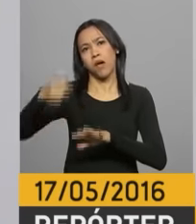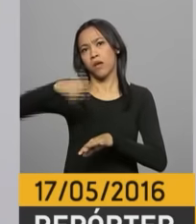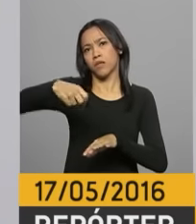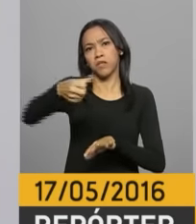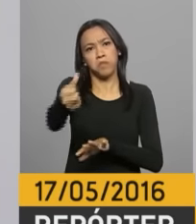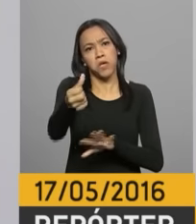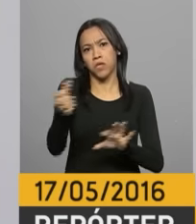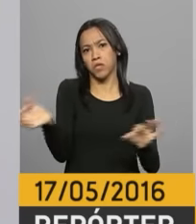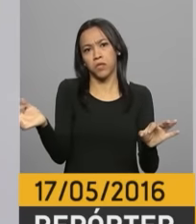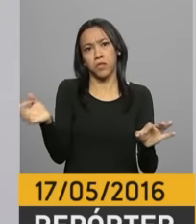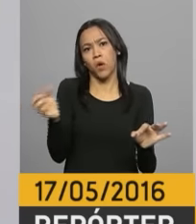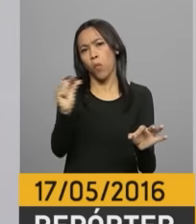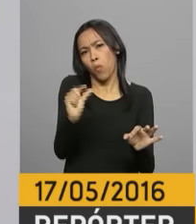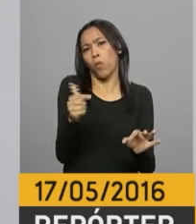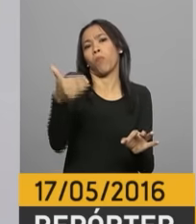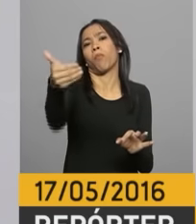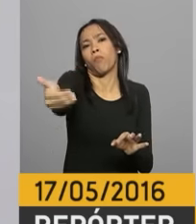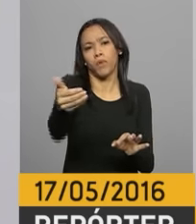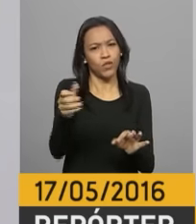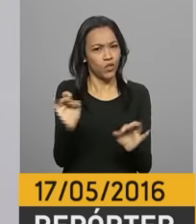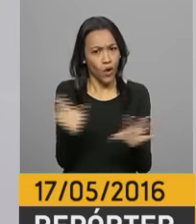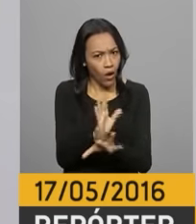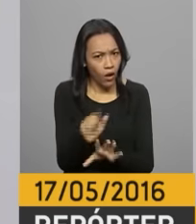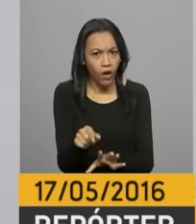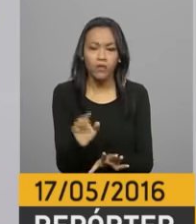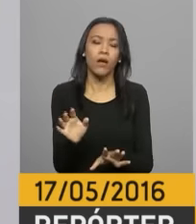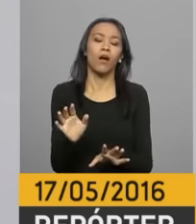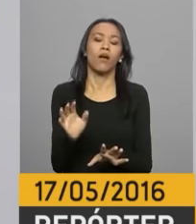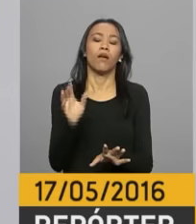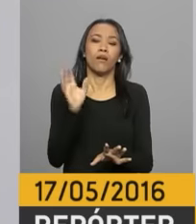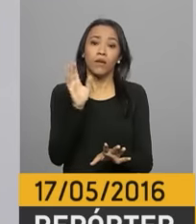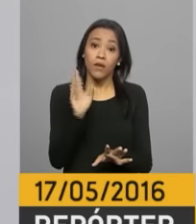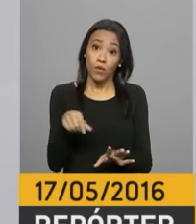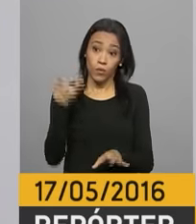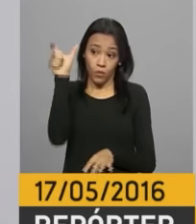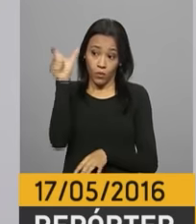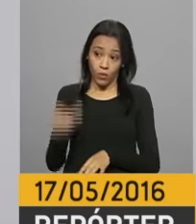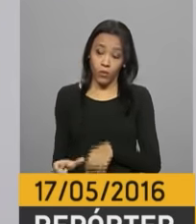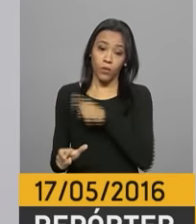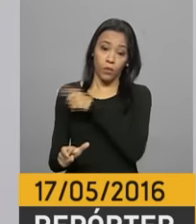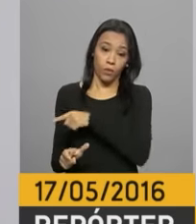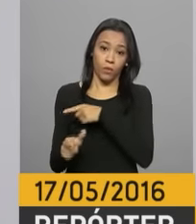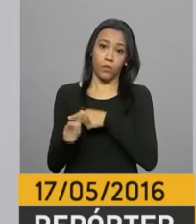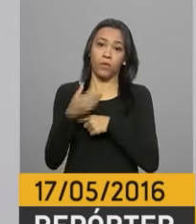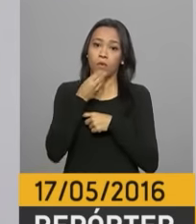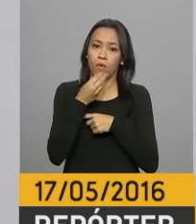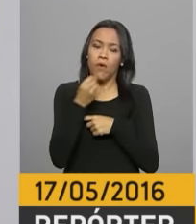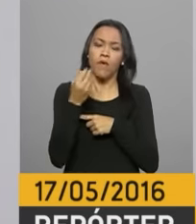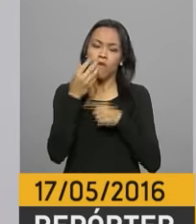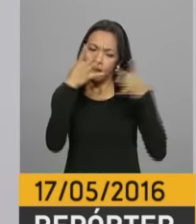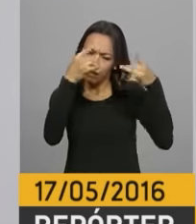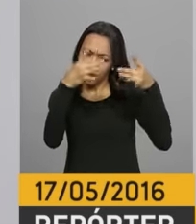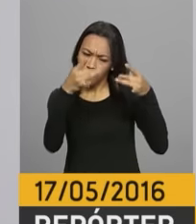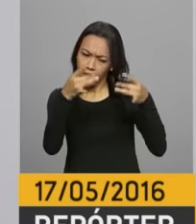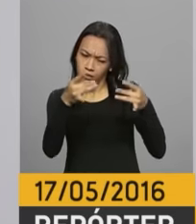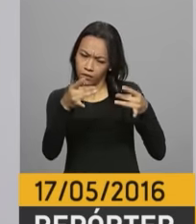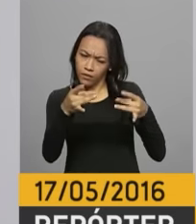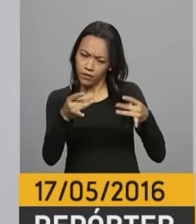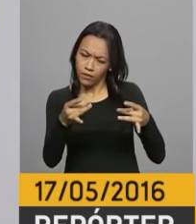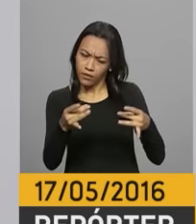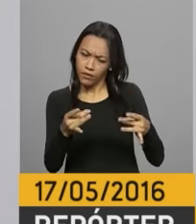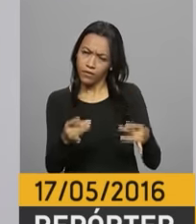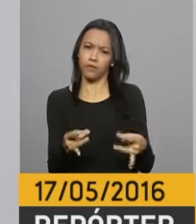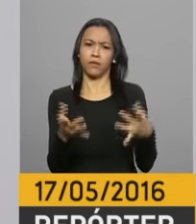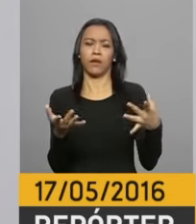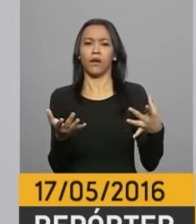meses ou um pouco mais. Em resumo, o doutor Mansueto vai fazer uma análise detalhada, profunda, como é